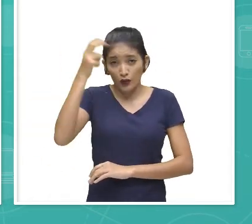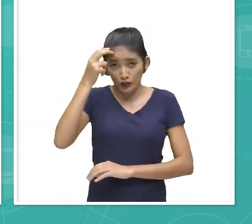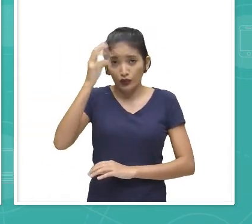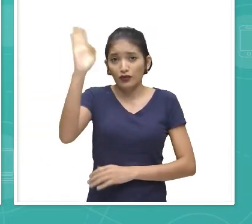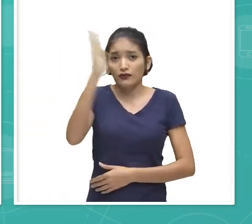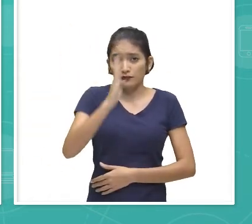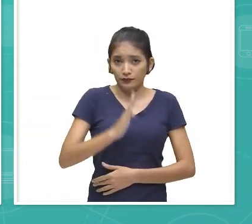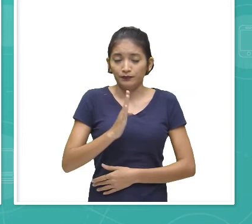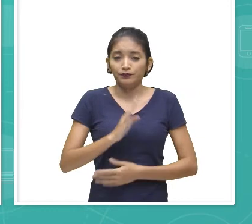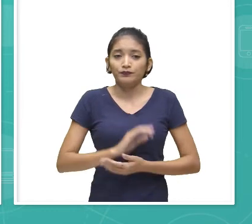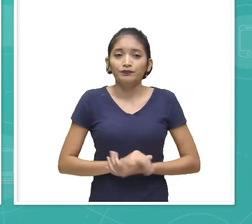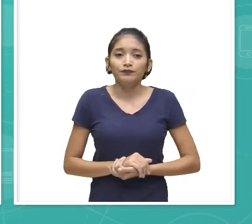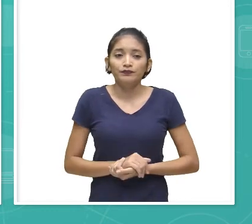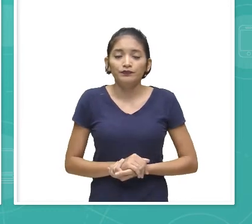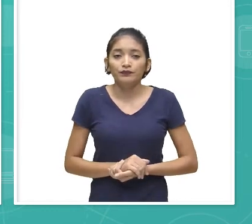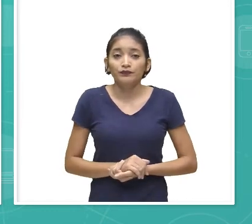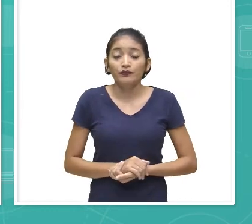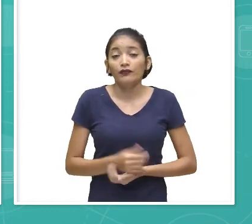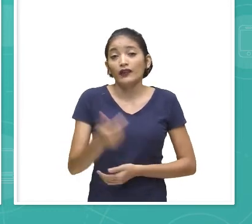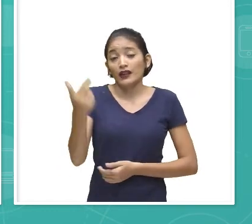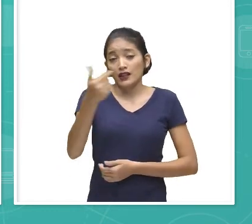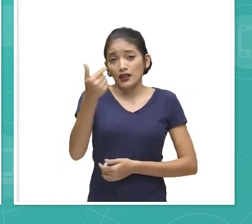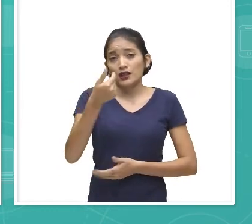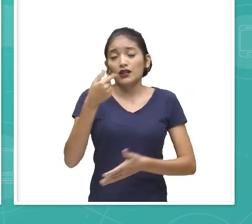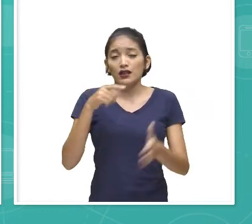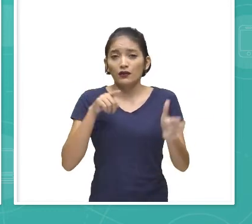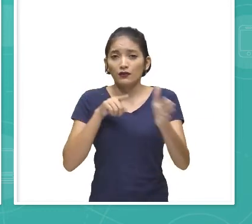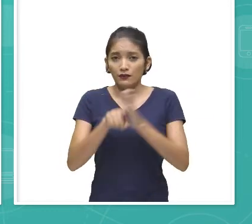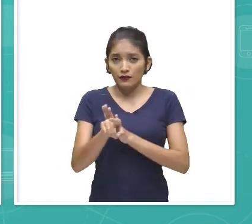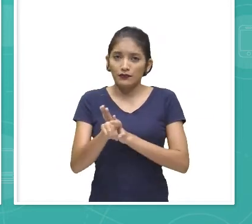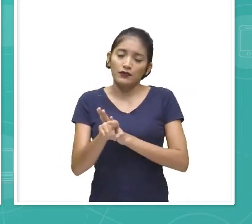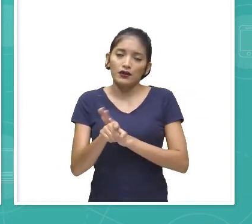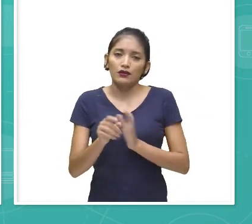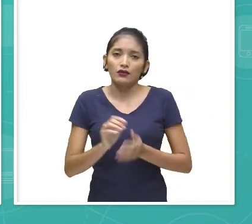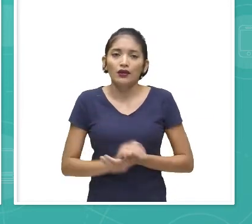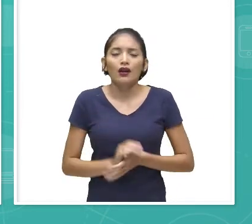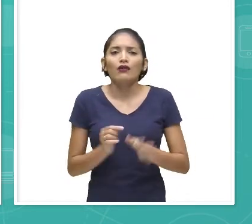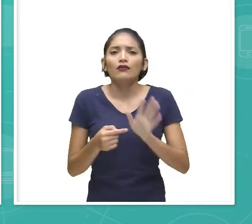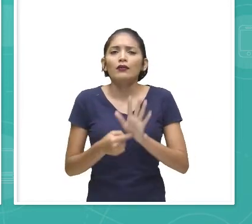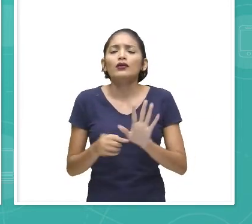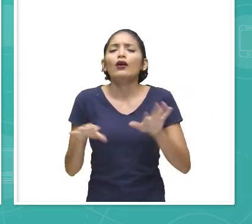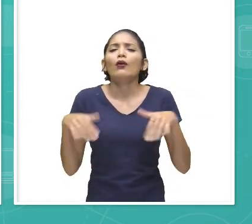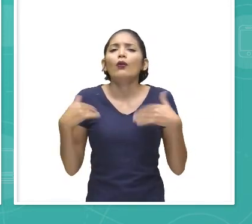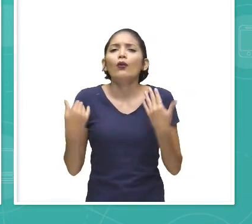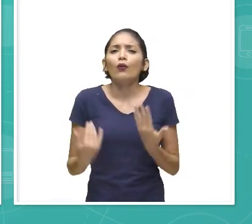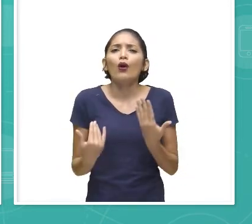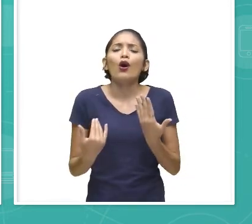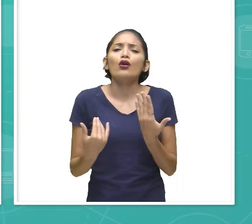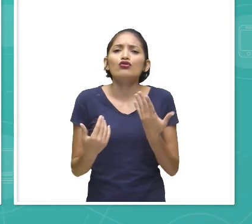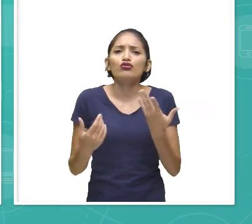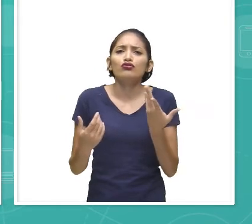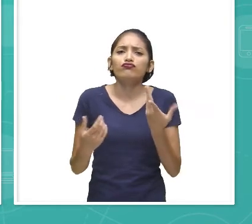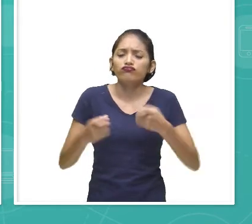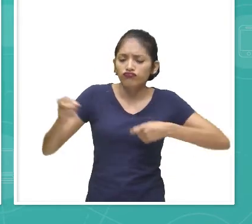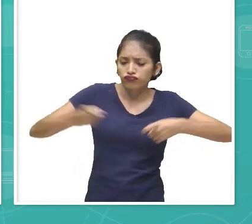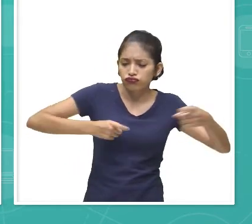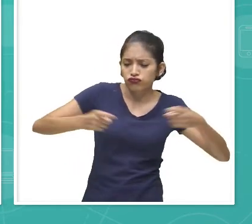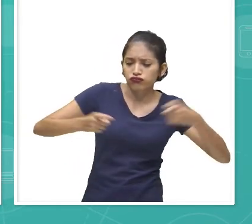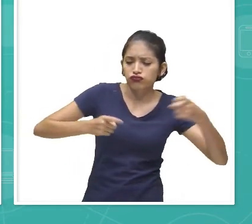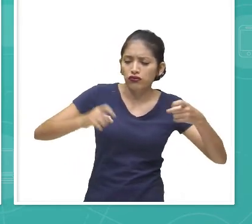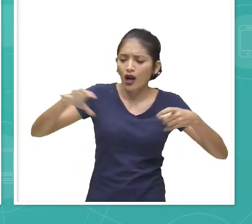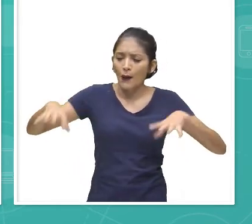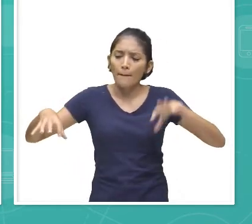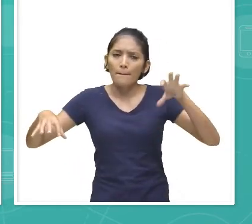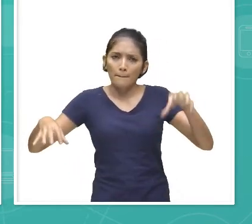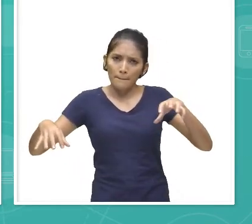brasileira. E na nossa segunda questão, você vai apontar de que maneira os conflitos entre nações